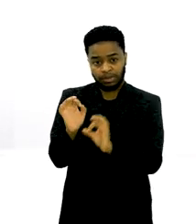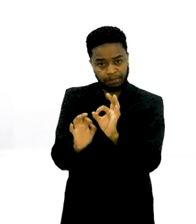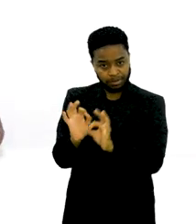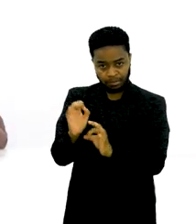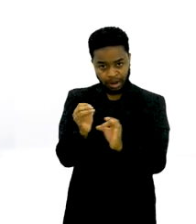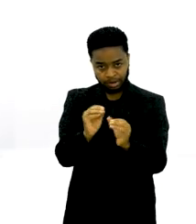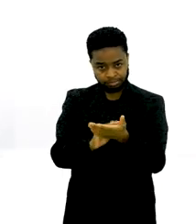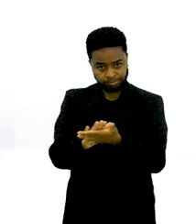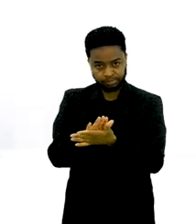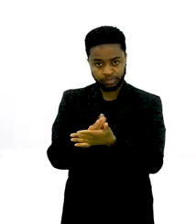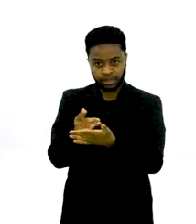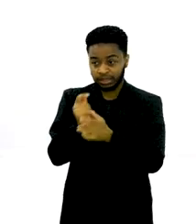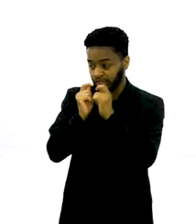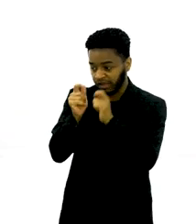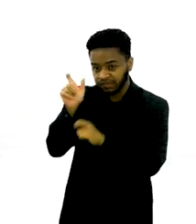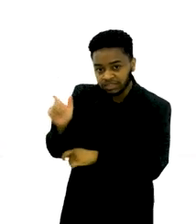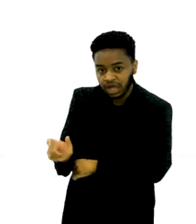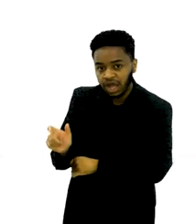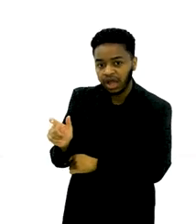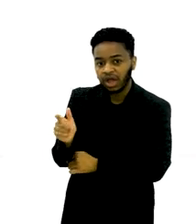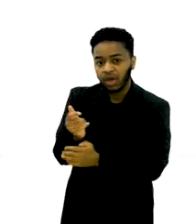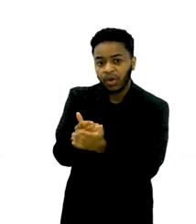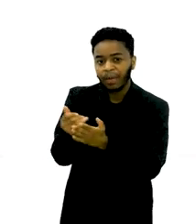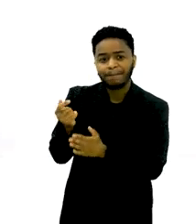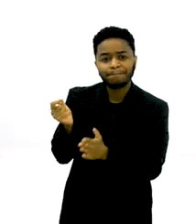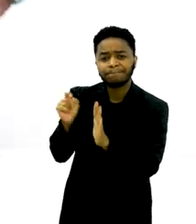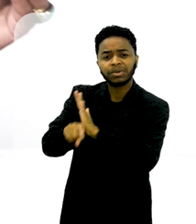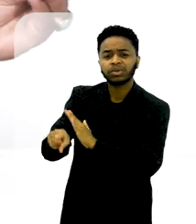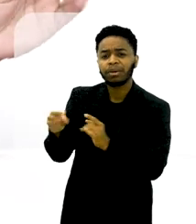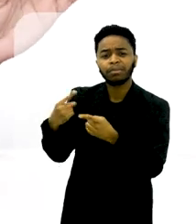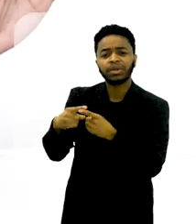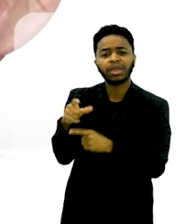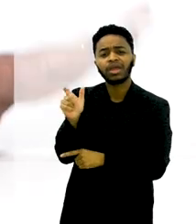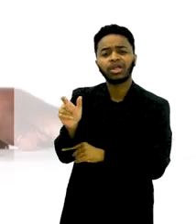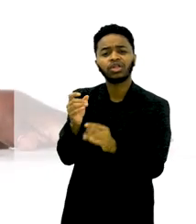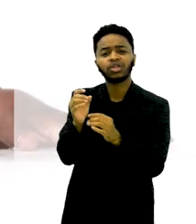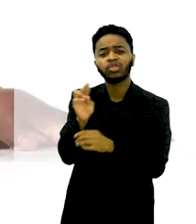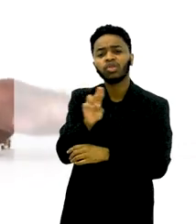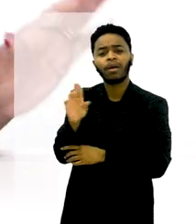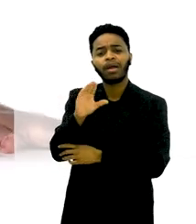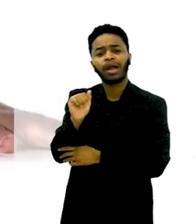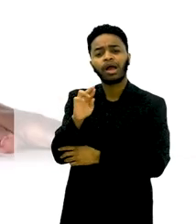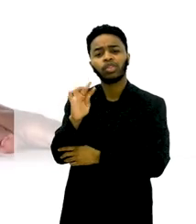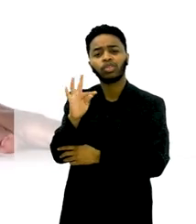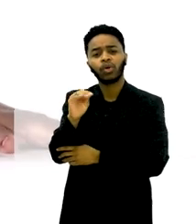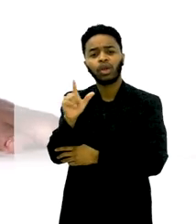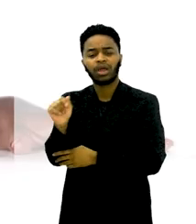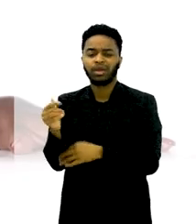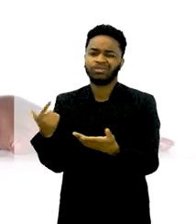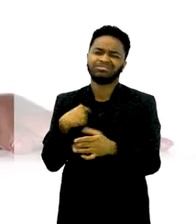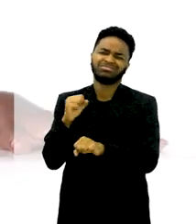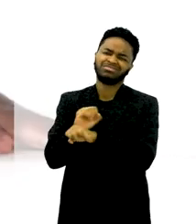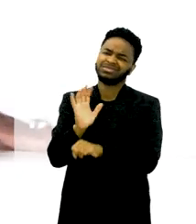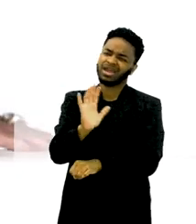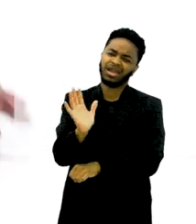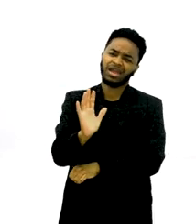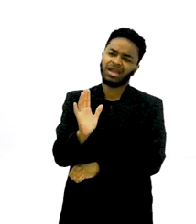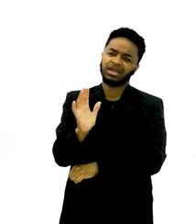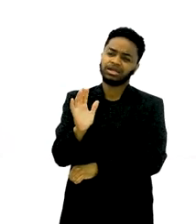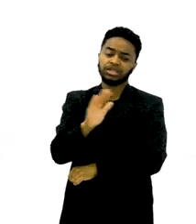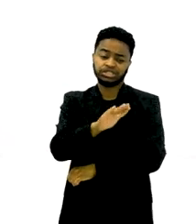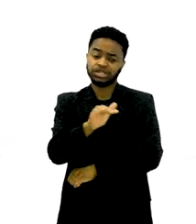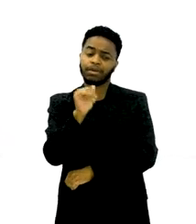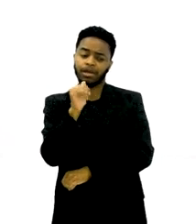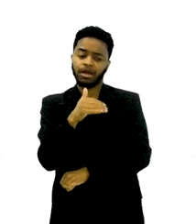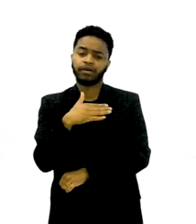despreparado para entrevistá-lo começava a entrevista porque seu apelido é cartol pera aí aí Me